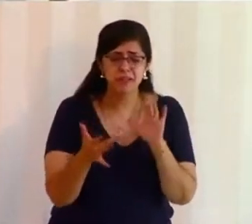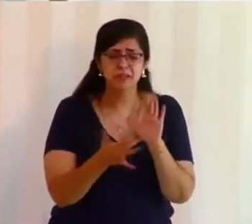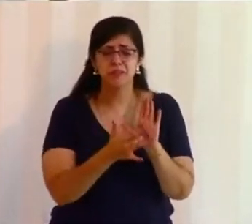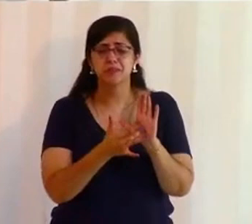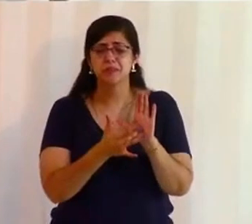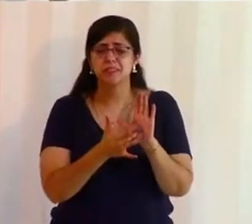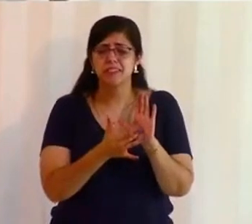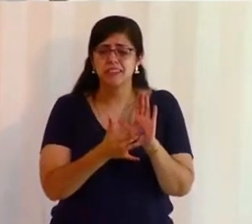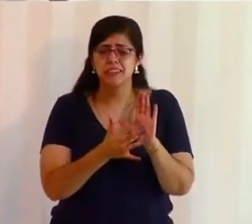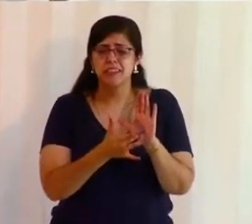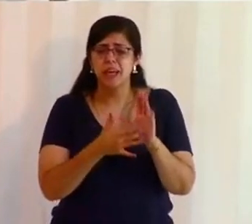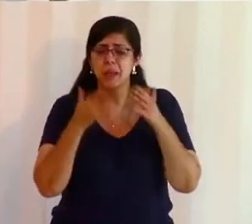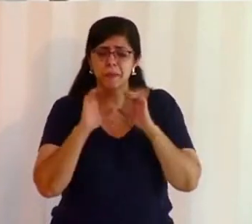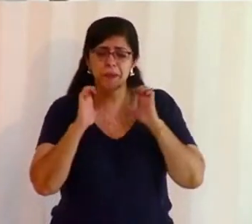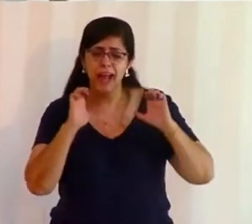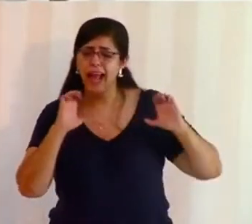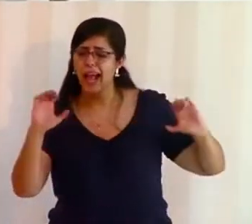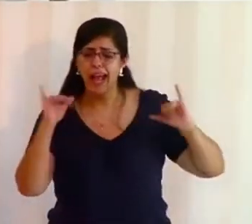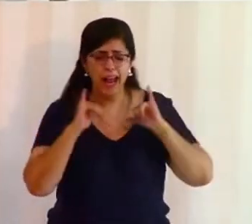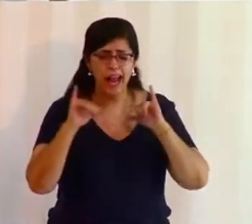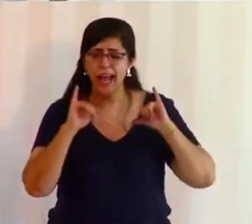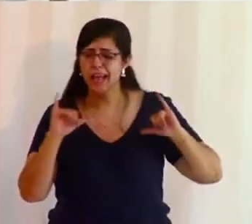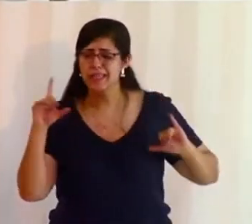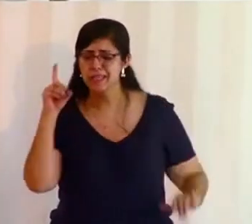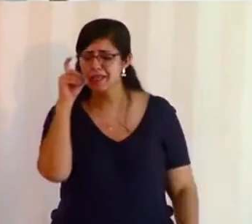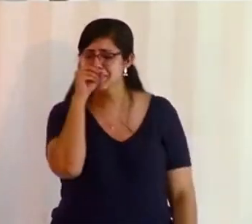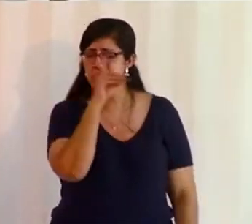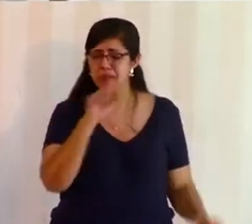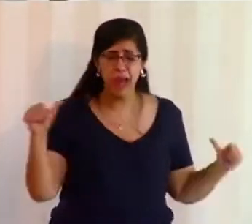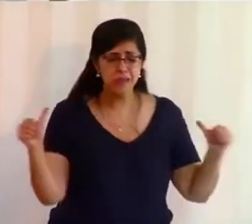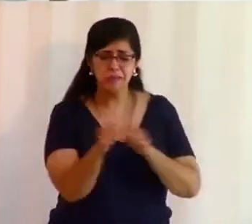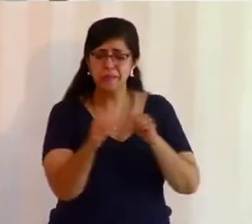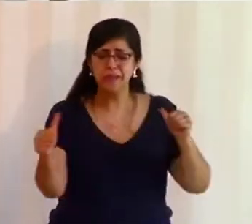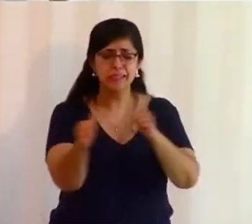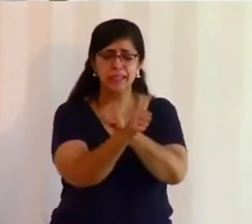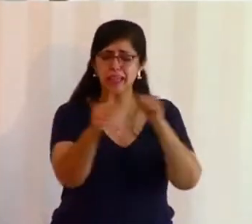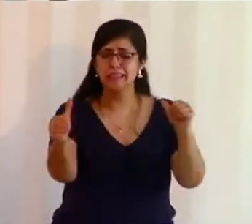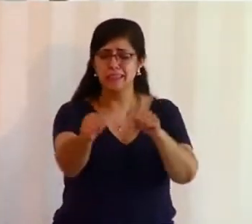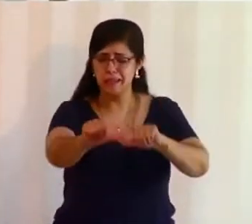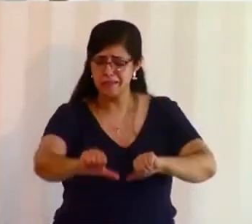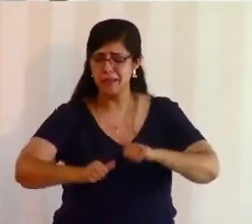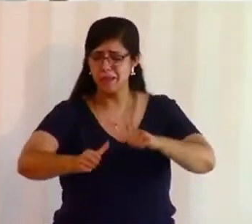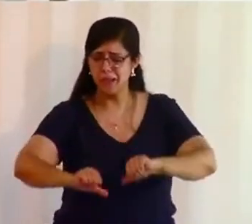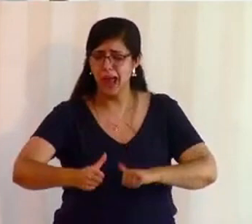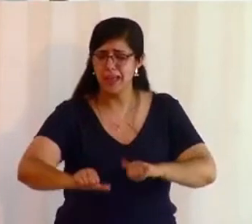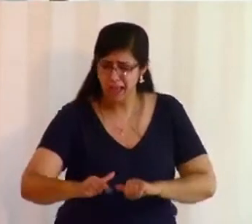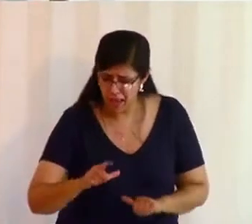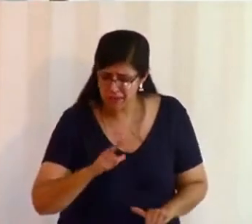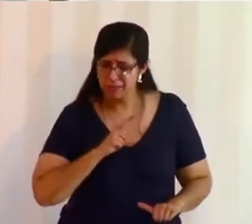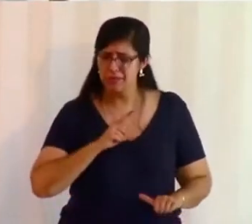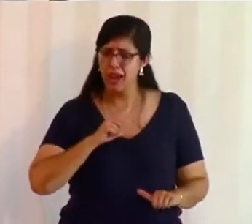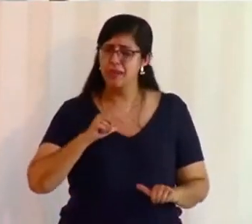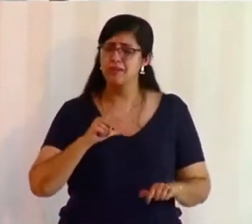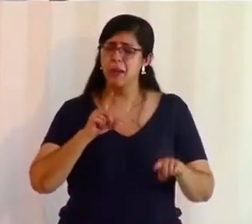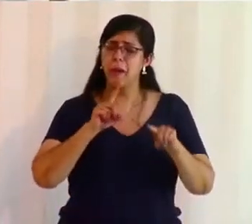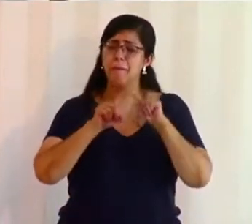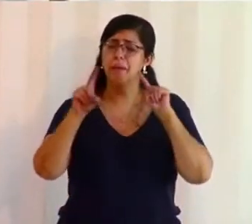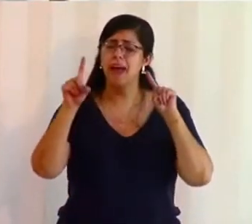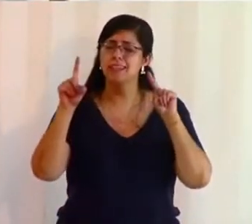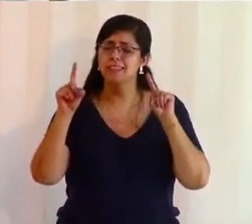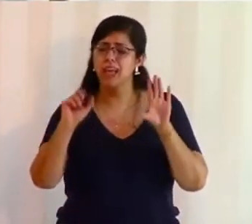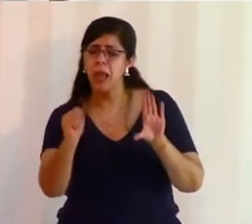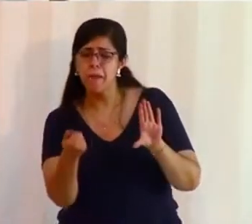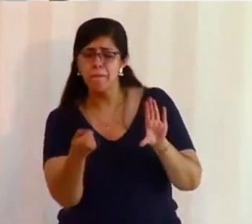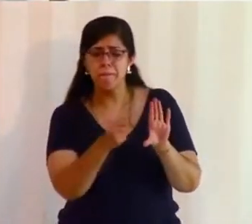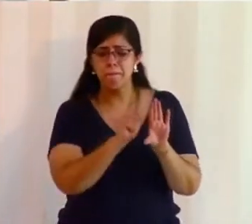do Teu Evangelho, tivemos que enfrentar lutas, dificuldades, perseguição, tribulação, oh Deus, que essas coisas jamais fechem os